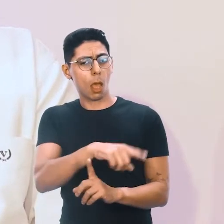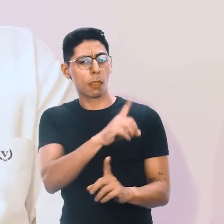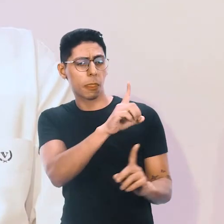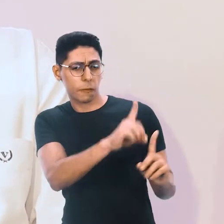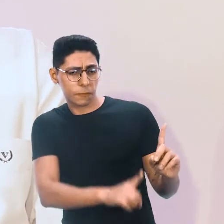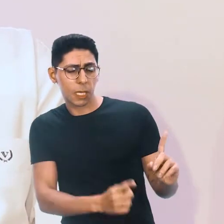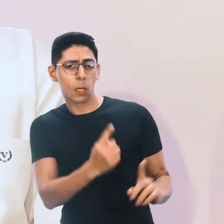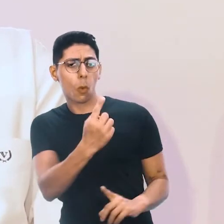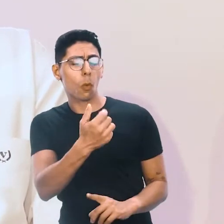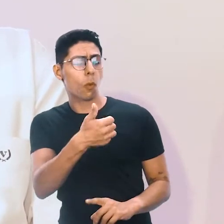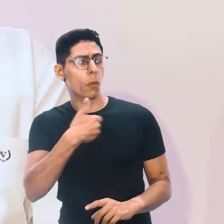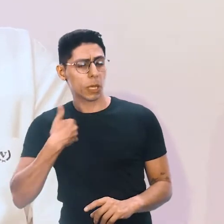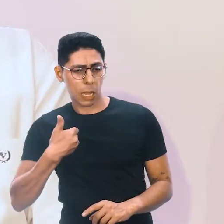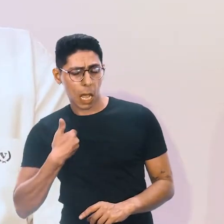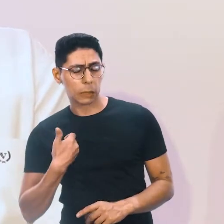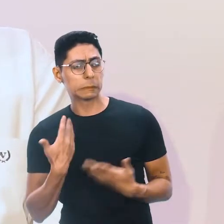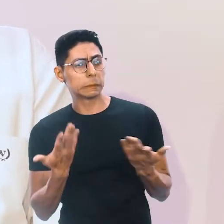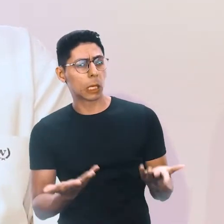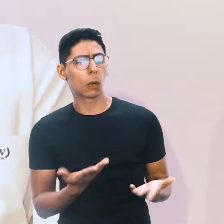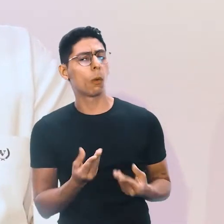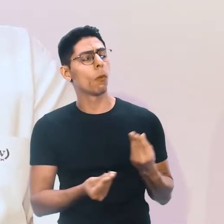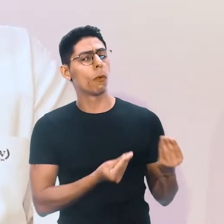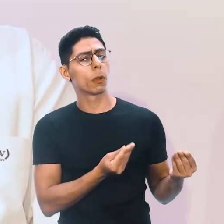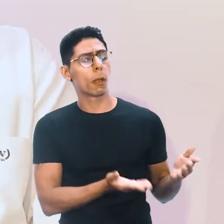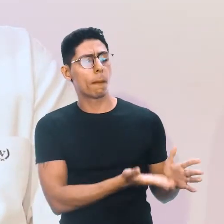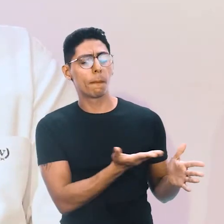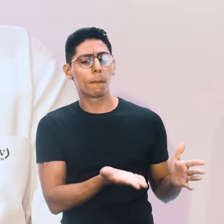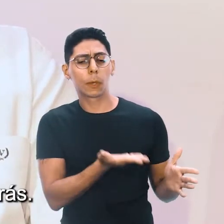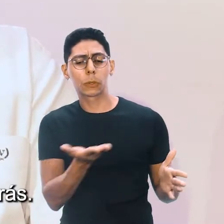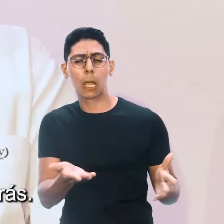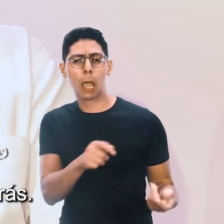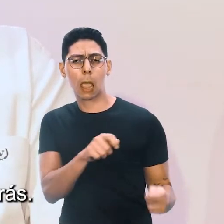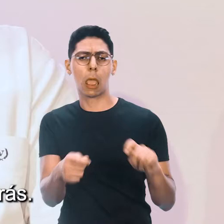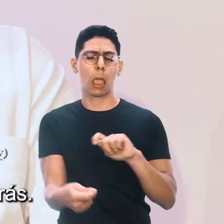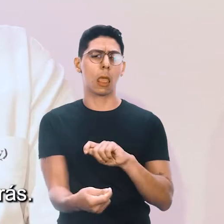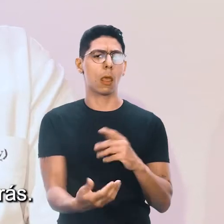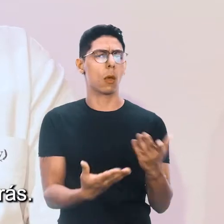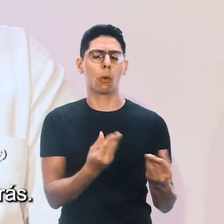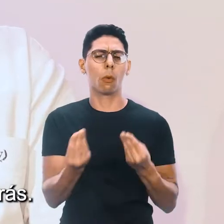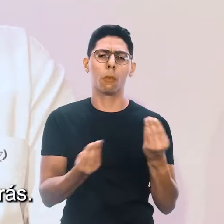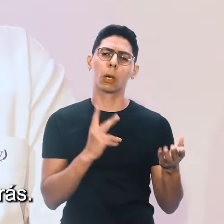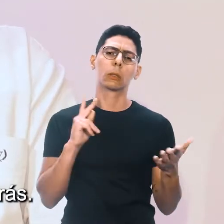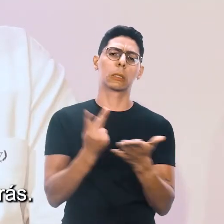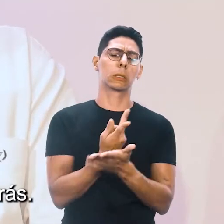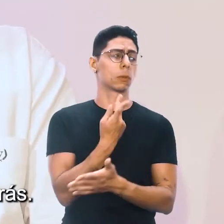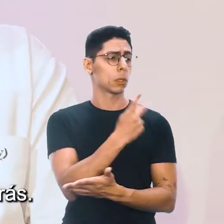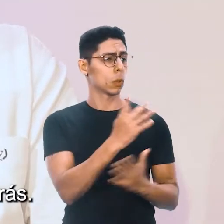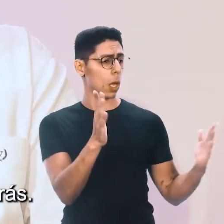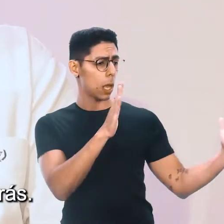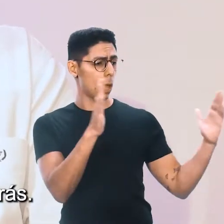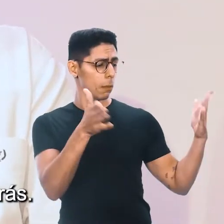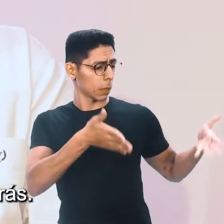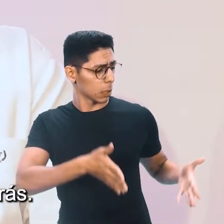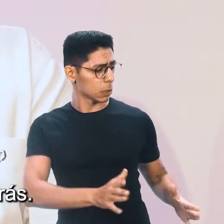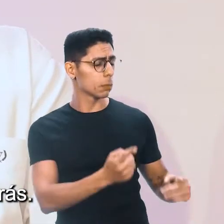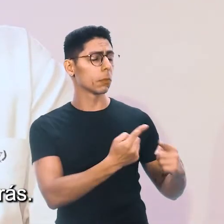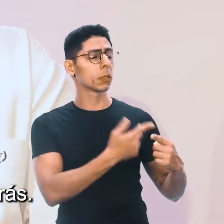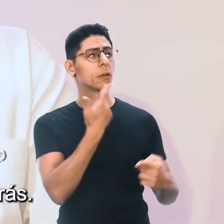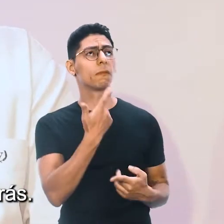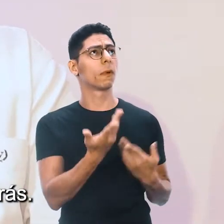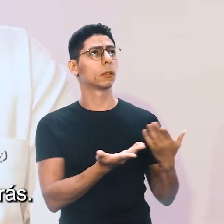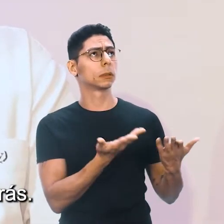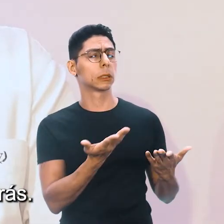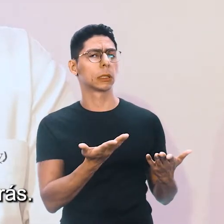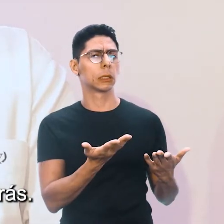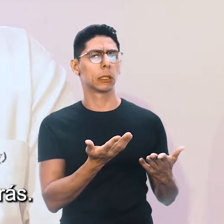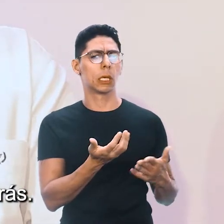idade, esse processo de reabilitação, ele se deu aonde e como naquela época? Porque estamos falando aí